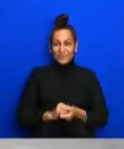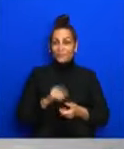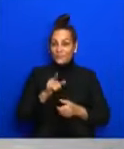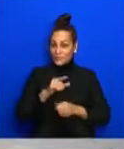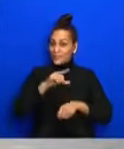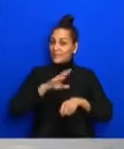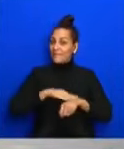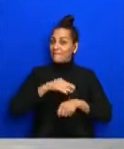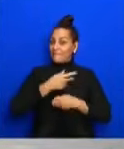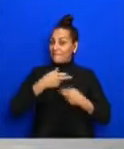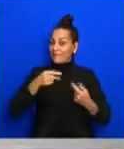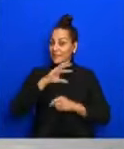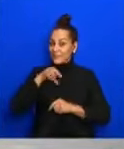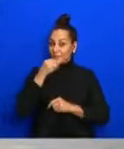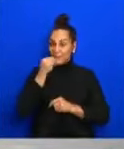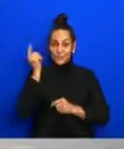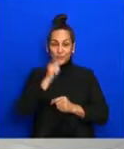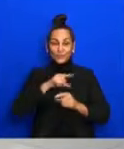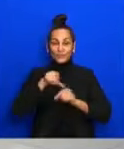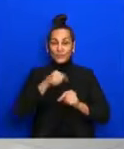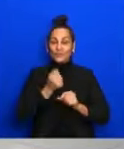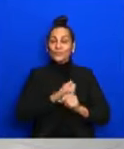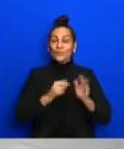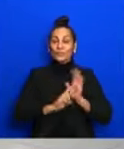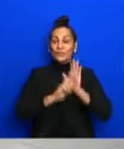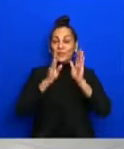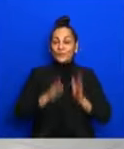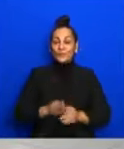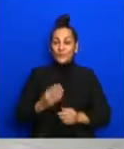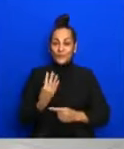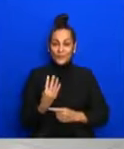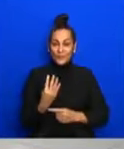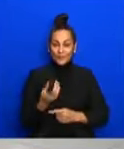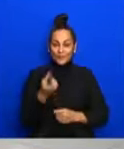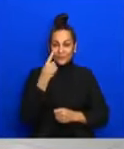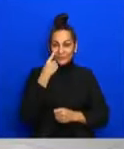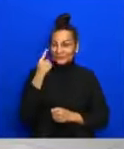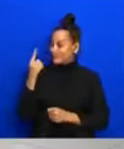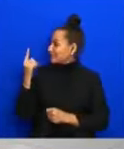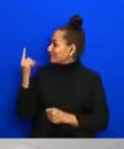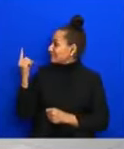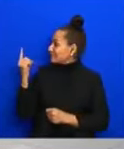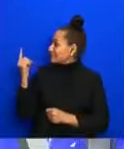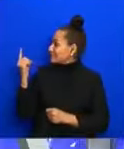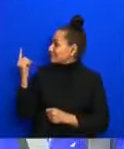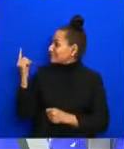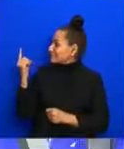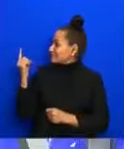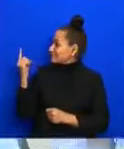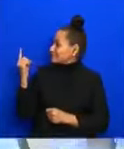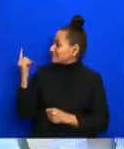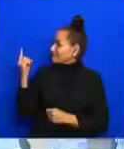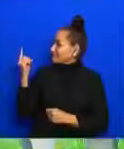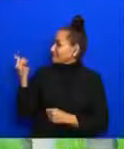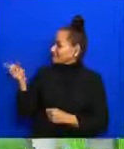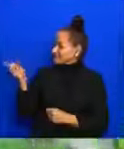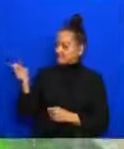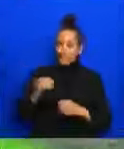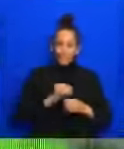Você ainda tem muitas chances. Vamos ao sorteio do número correspondente à coluna número 4. Bola posicionada,